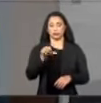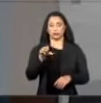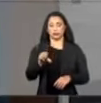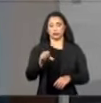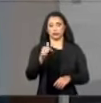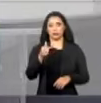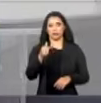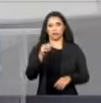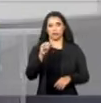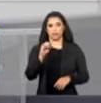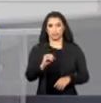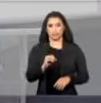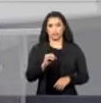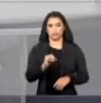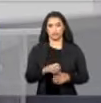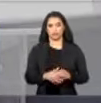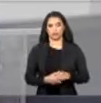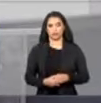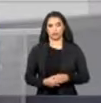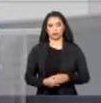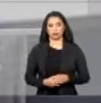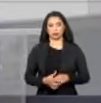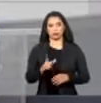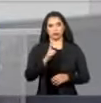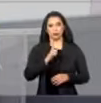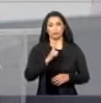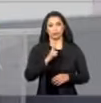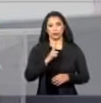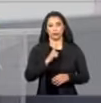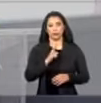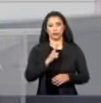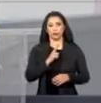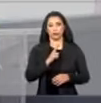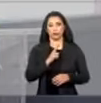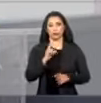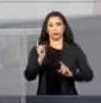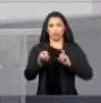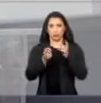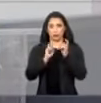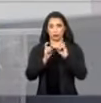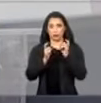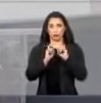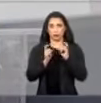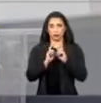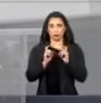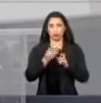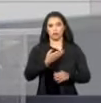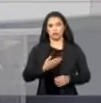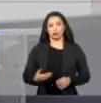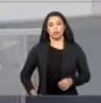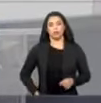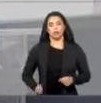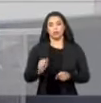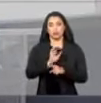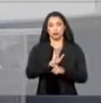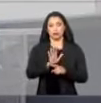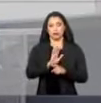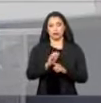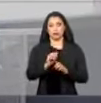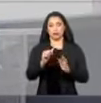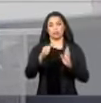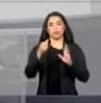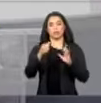Meados do século passado. Eu tenho passagens pela administração pública na área de cinema e no audiovisual.